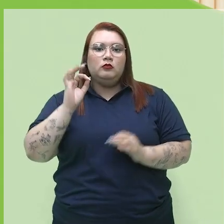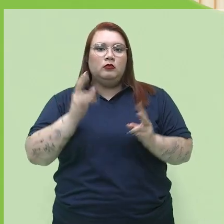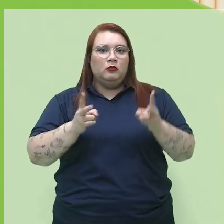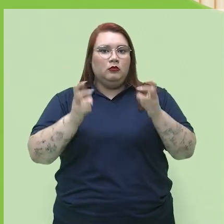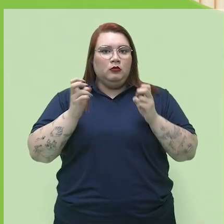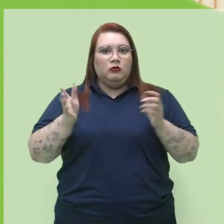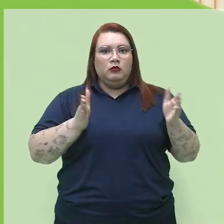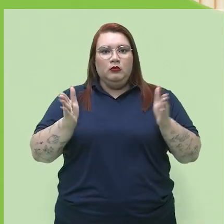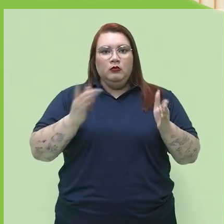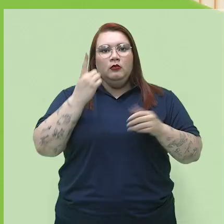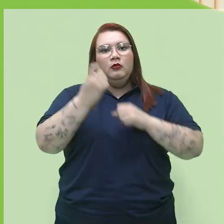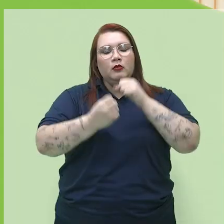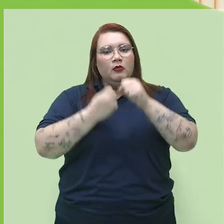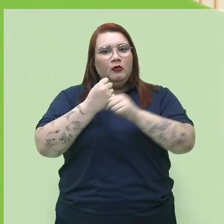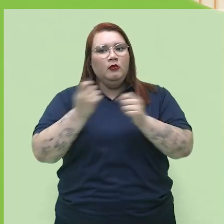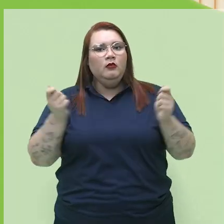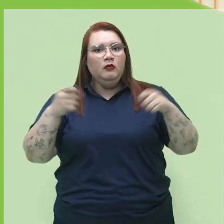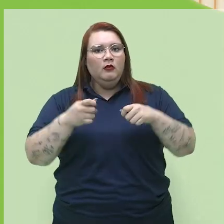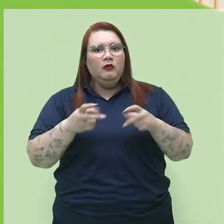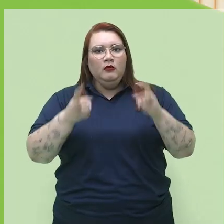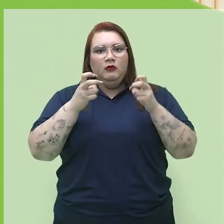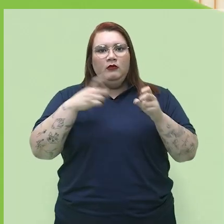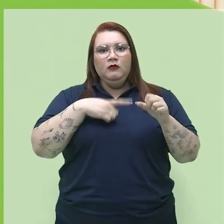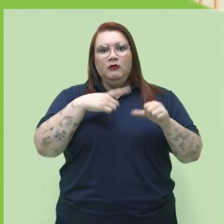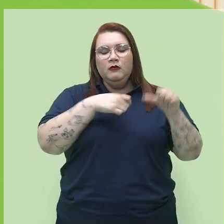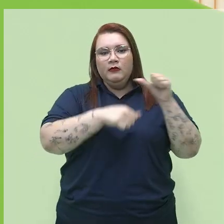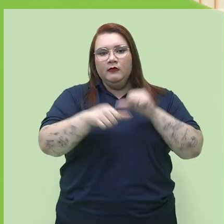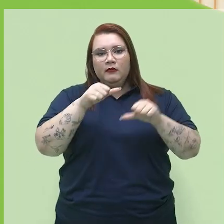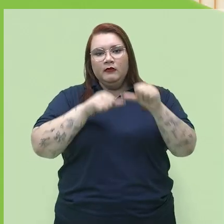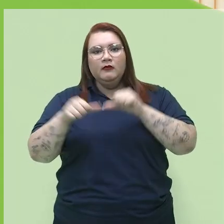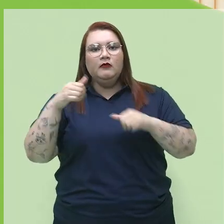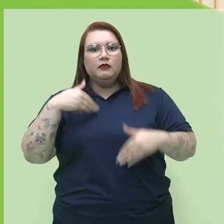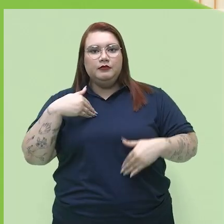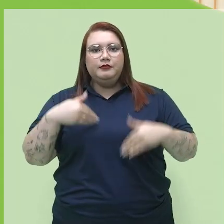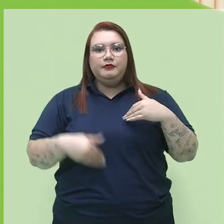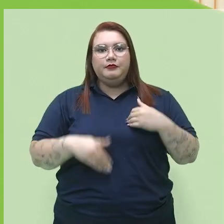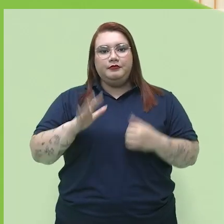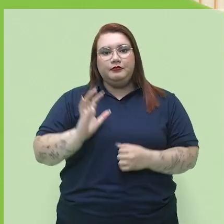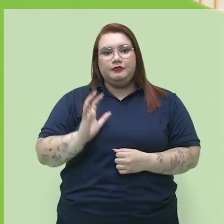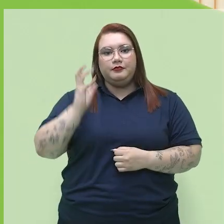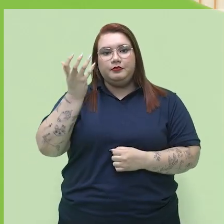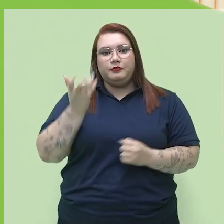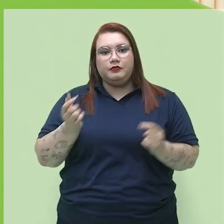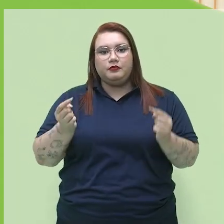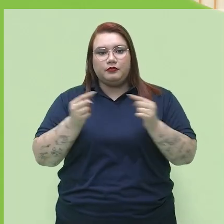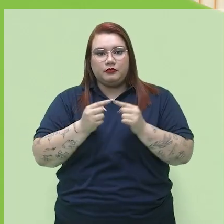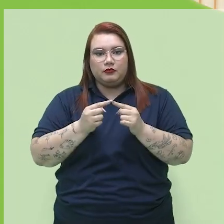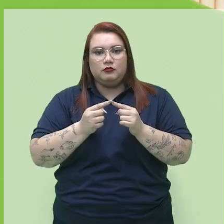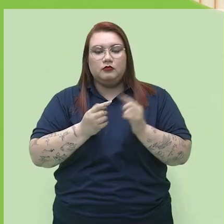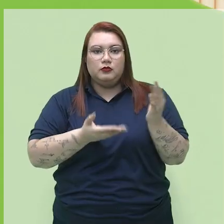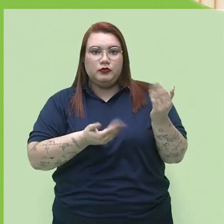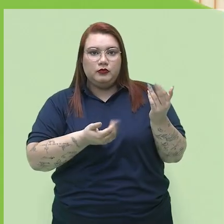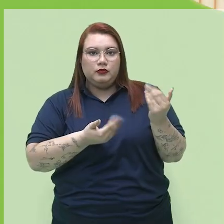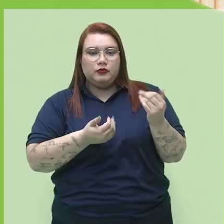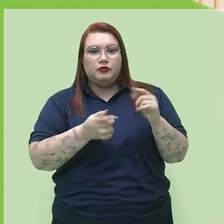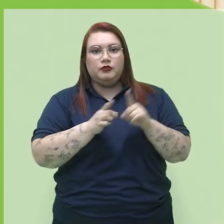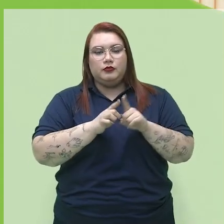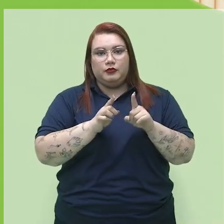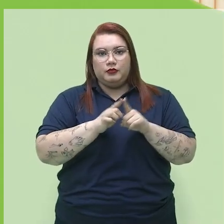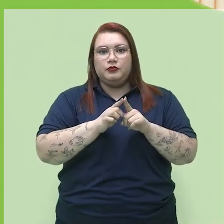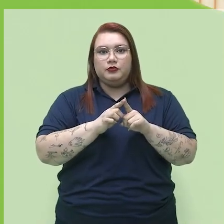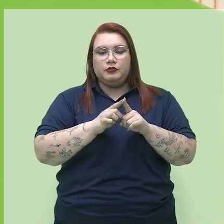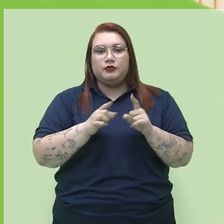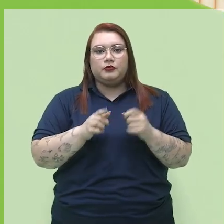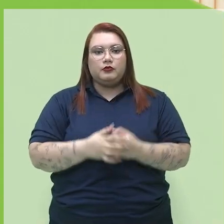às vezes até dentro de um ano. Então, são essas transformações fisiológicas, né, que ocorrem no corpo do